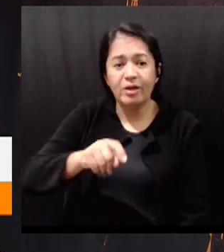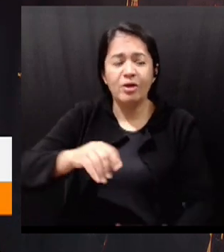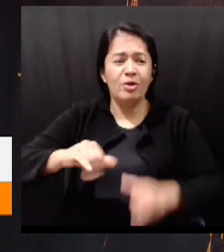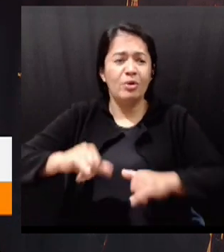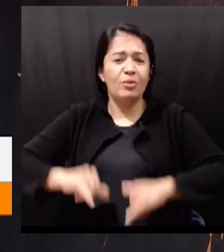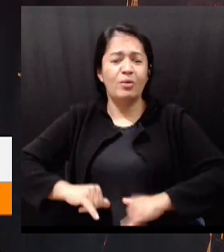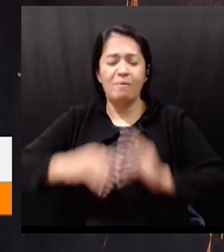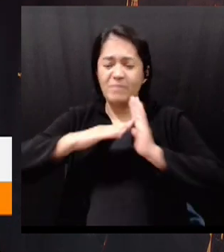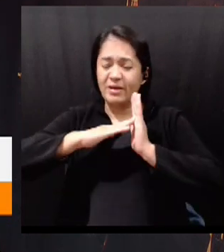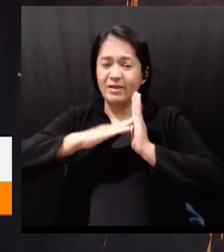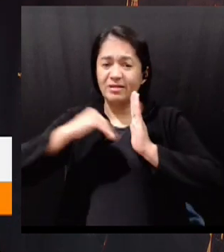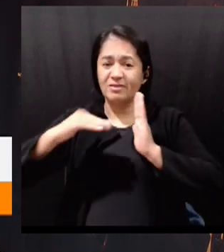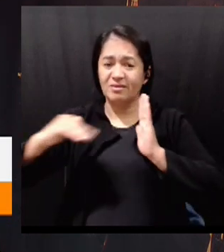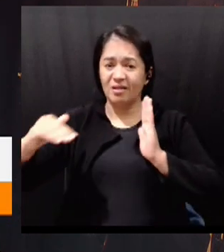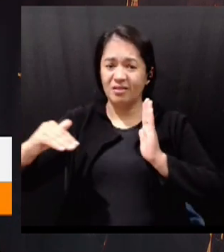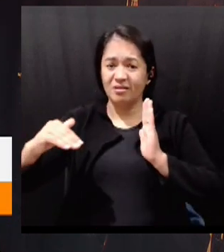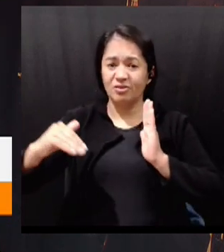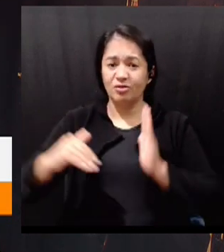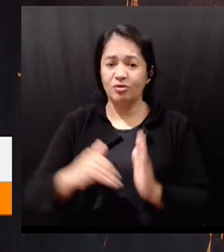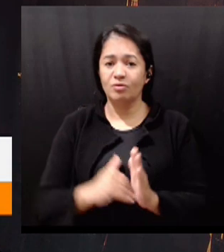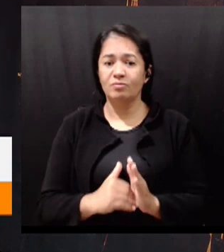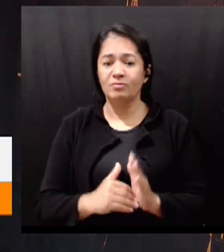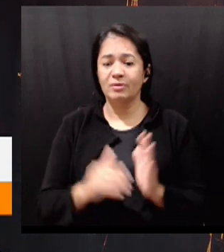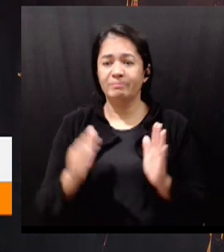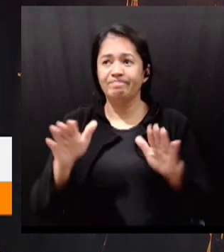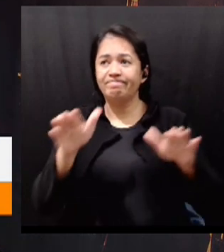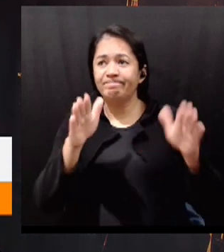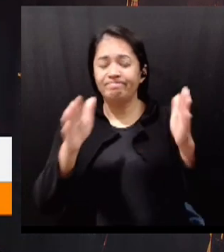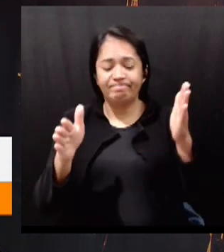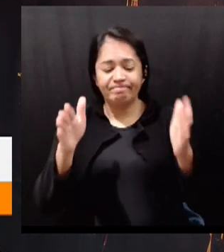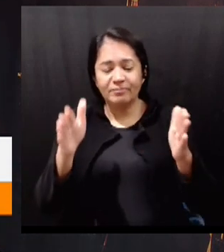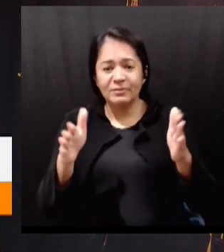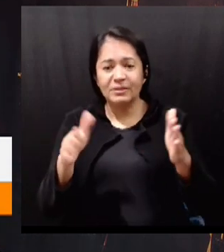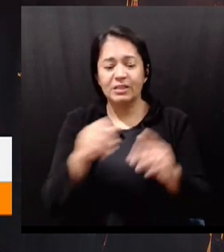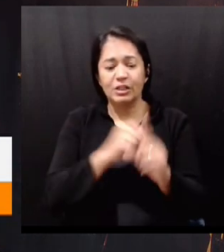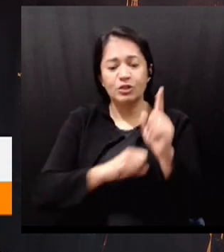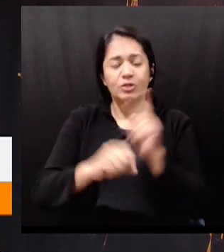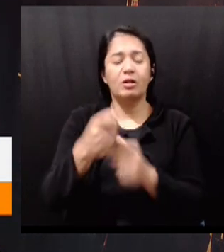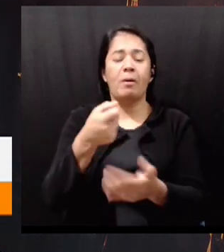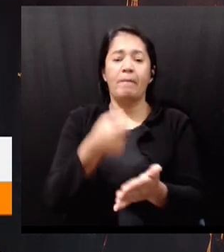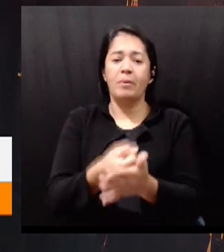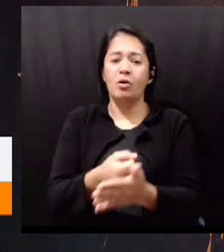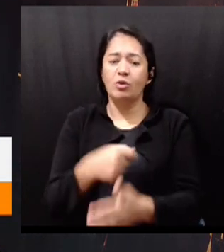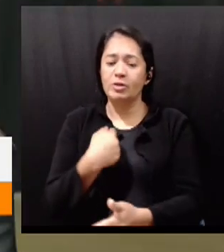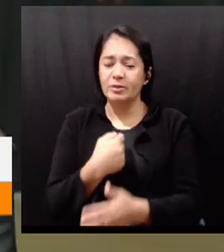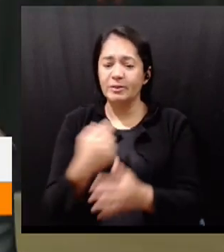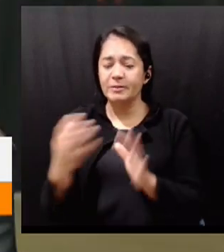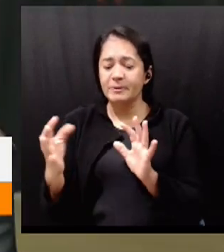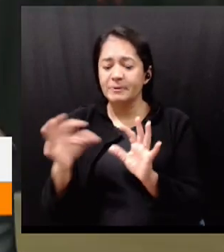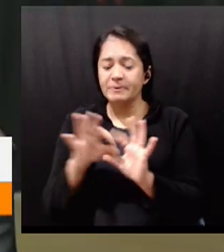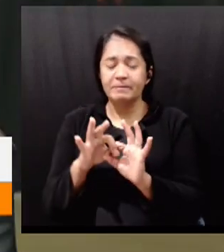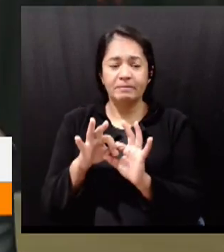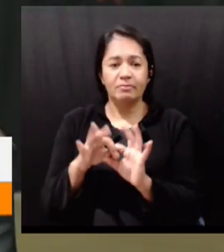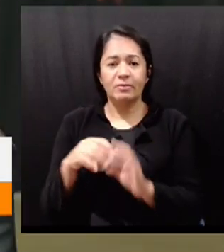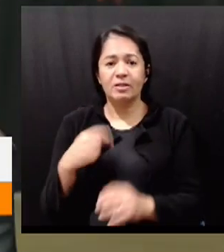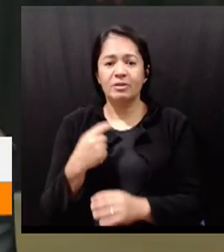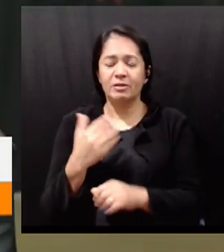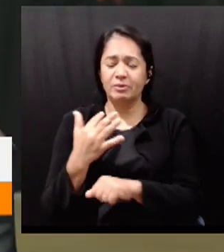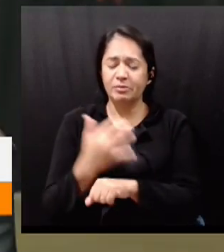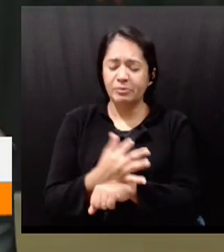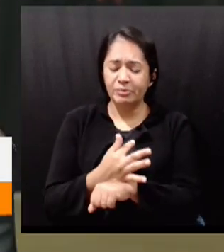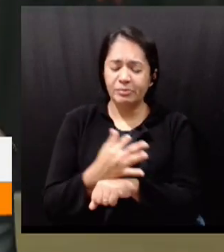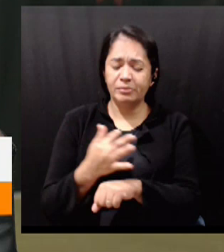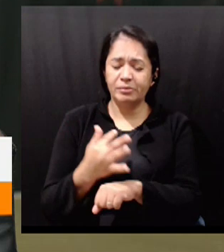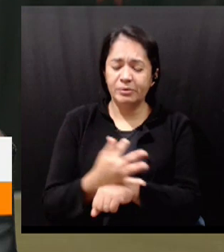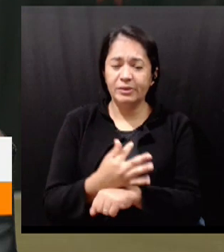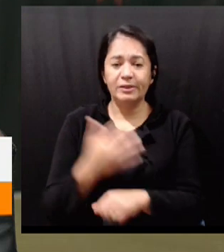são padrões que a sociedade impõe que a gente se encaixe, e aí a gente vai se sobrecarregando sem perceber. E